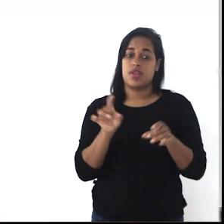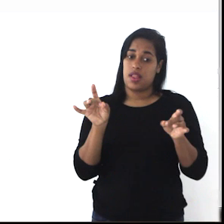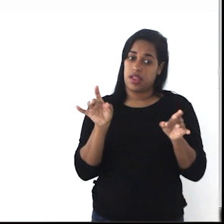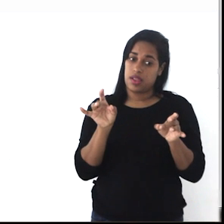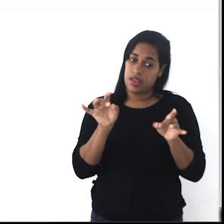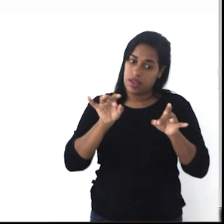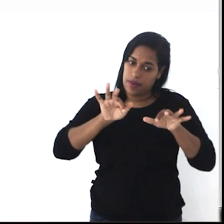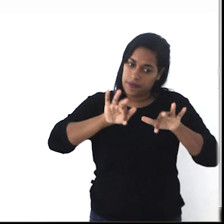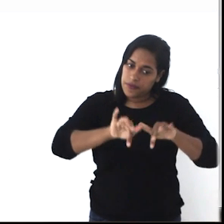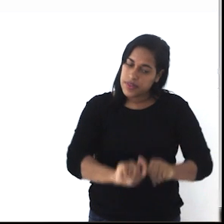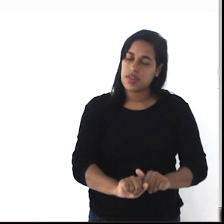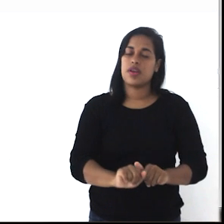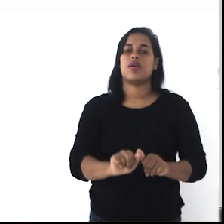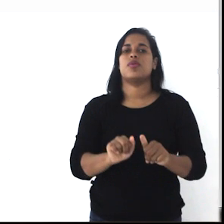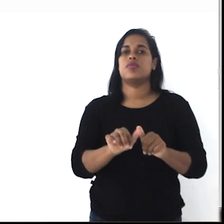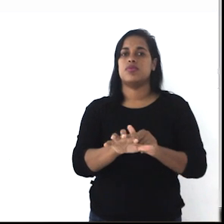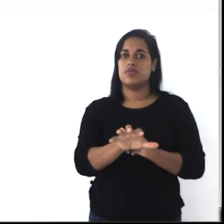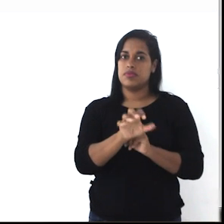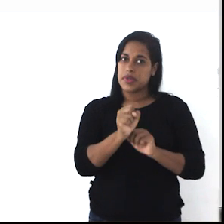restante.